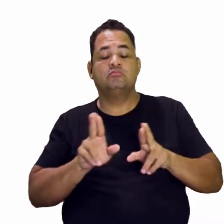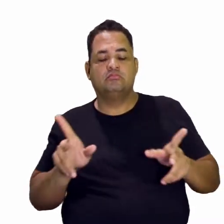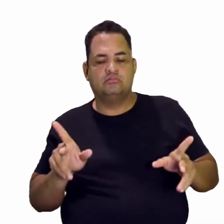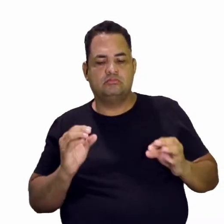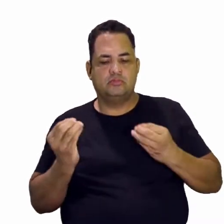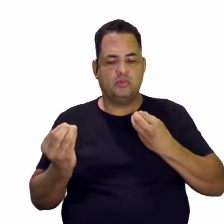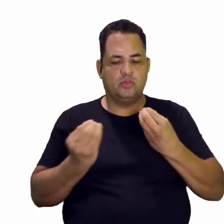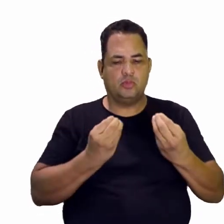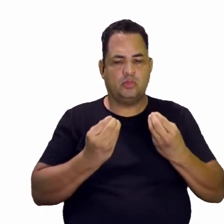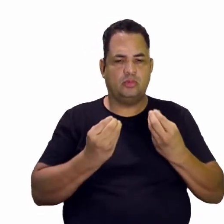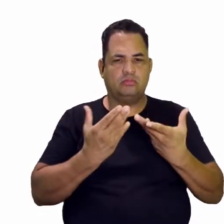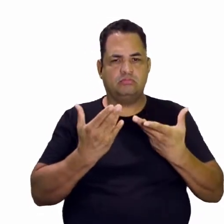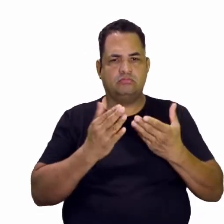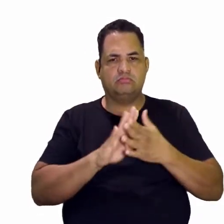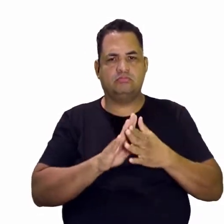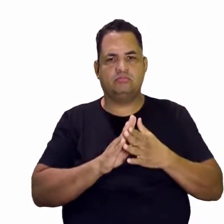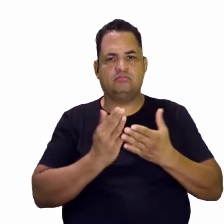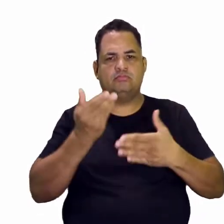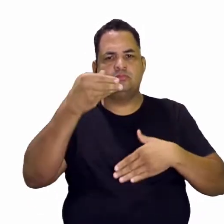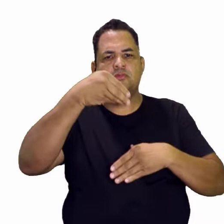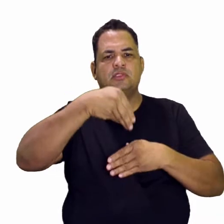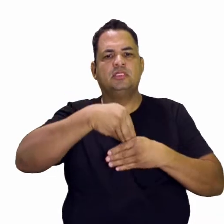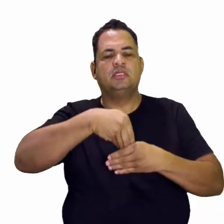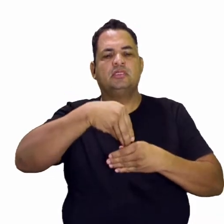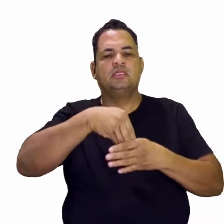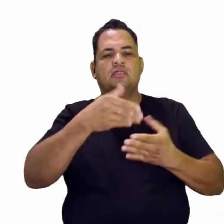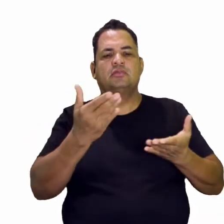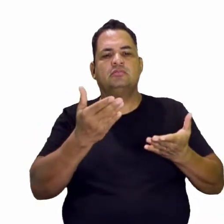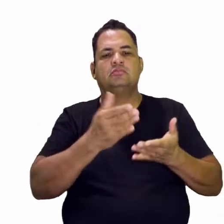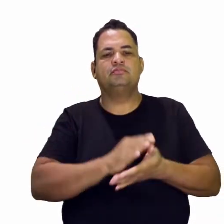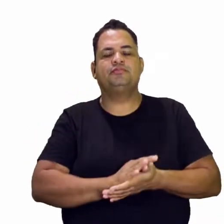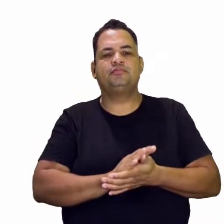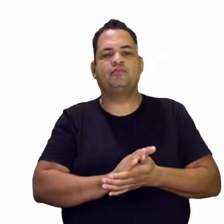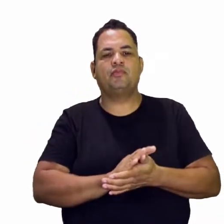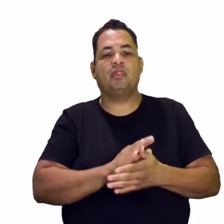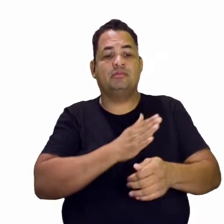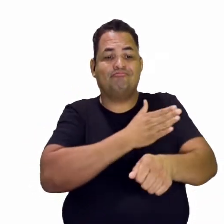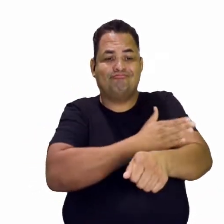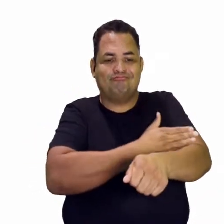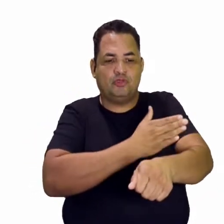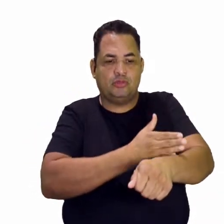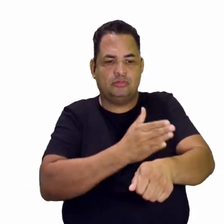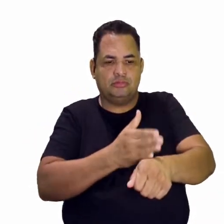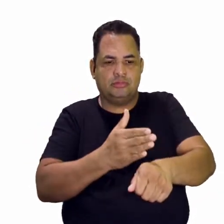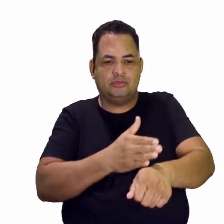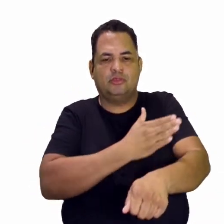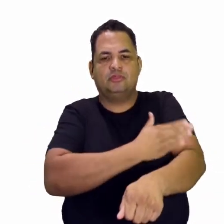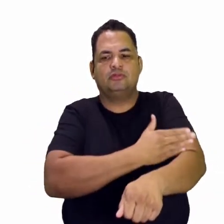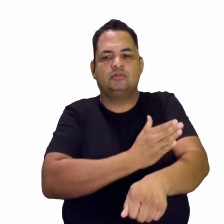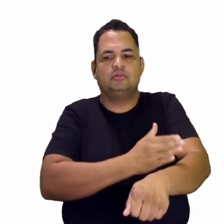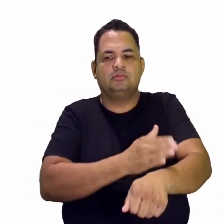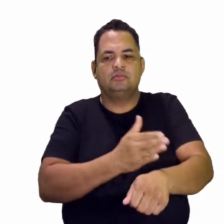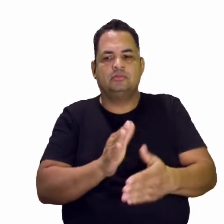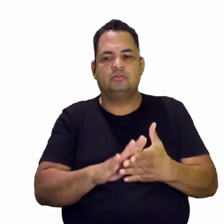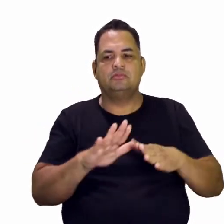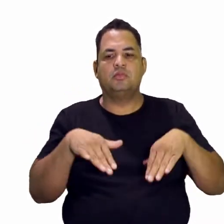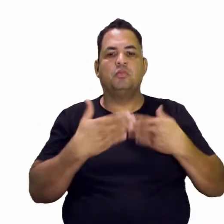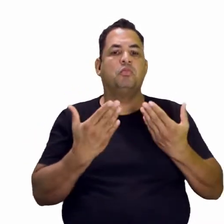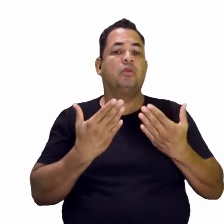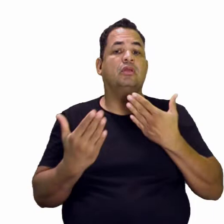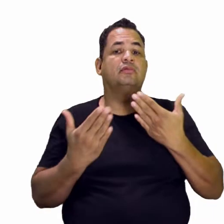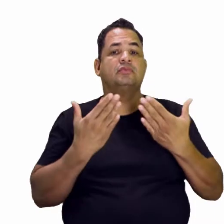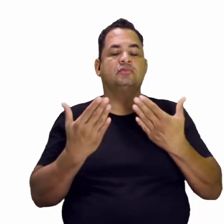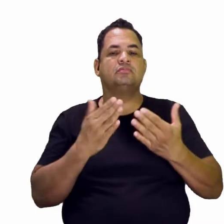que consta, né? O que é enquadrado aqui dentro e o que é esse tempo histórico. Por que a gente faz essa